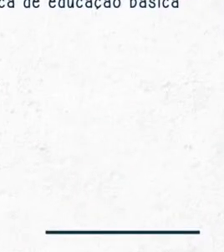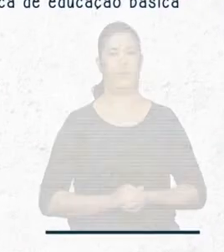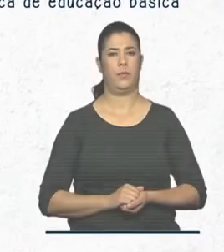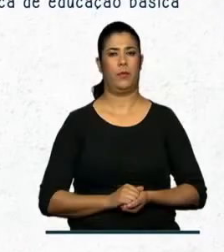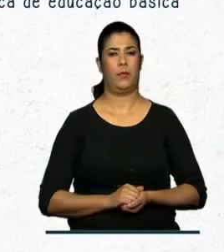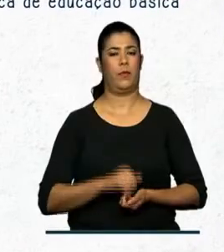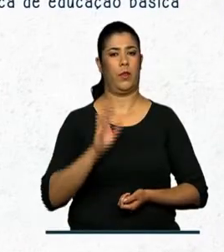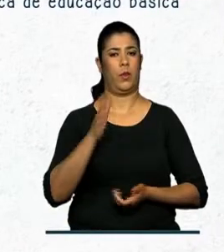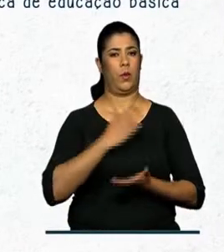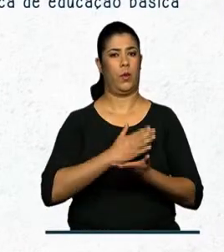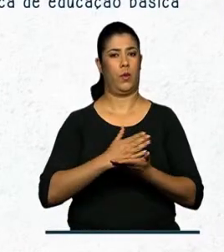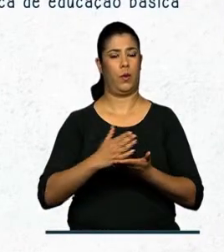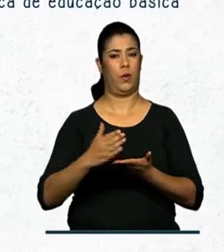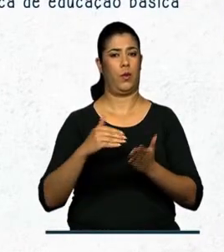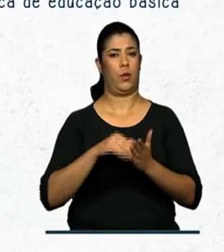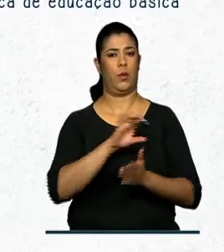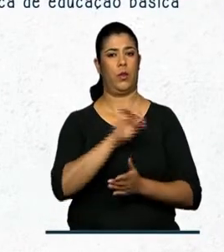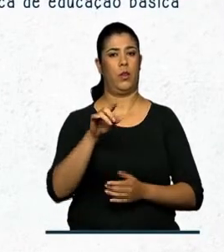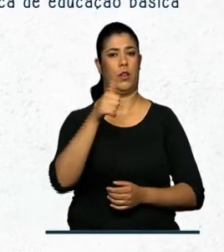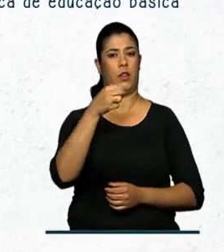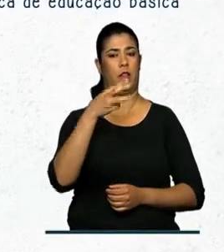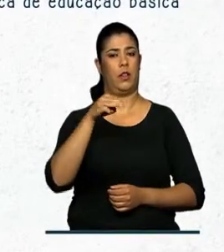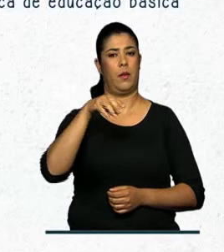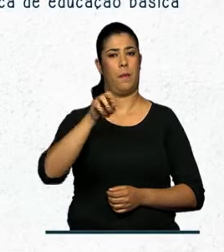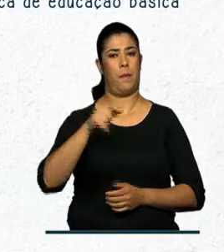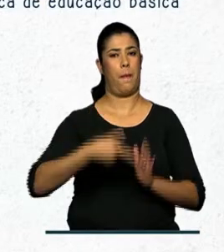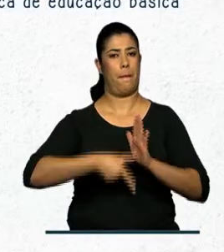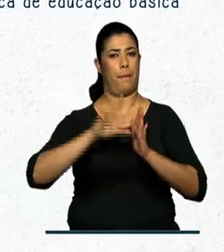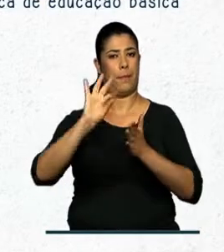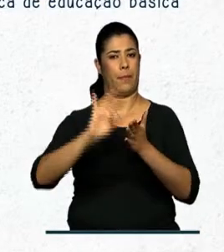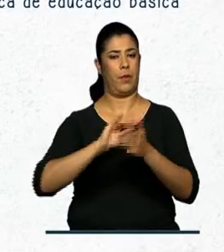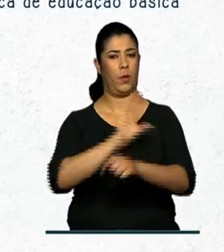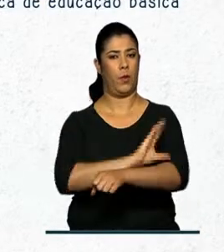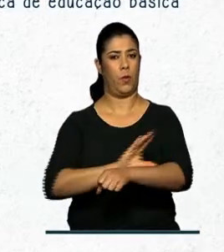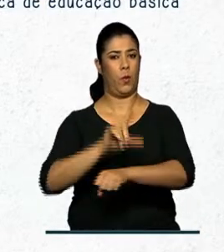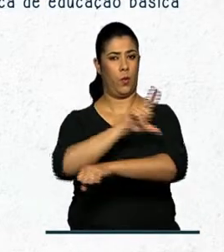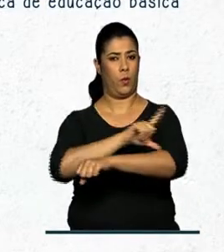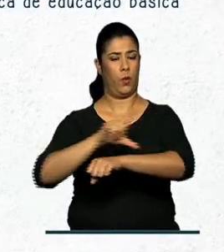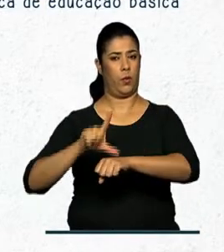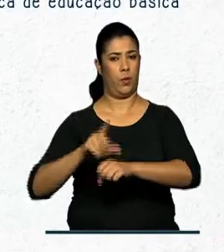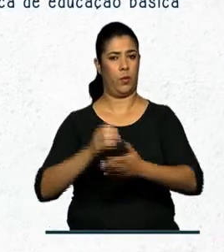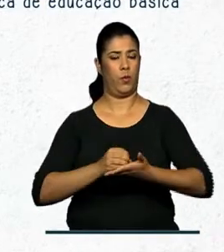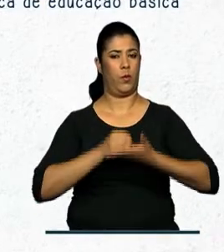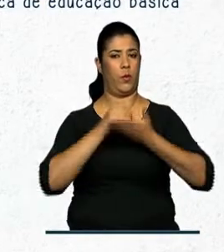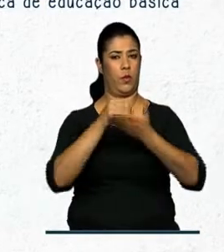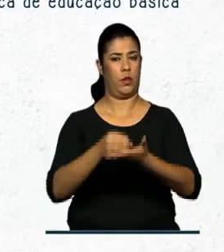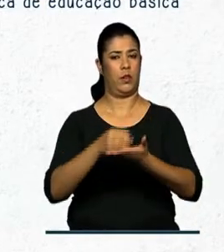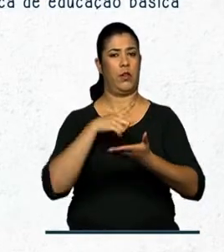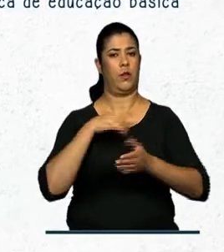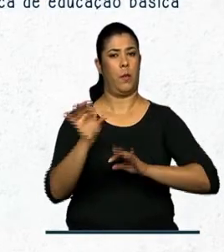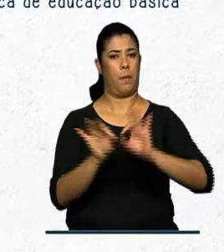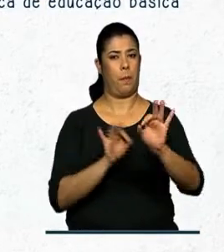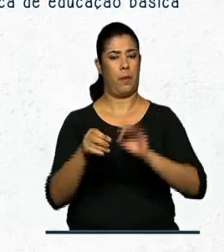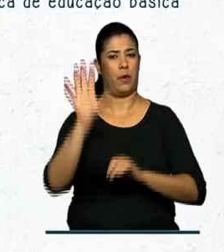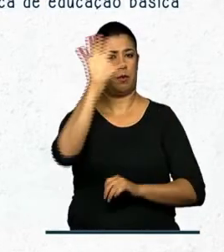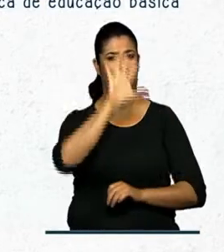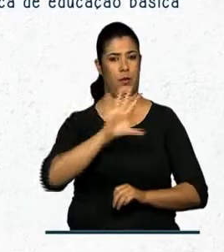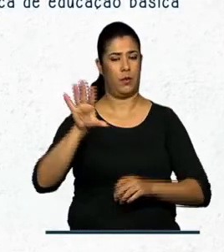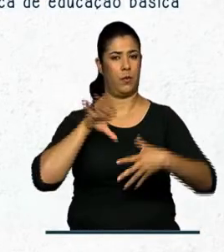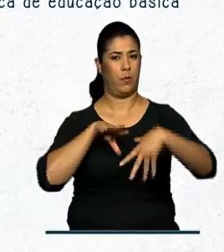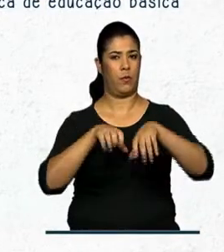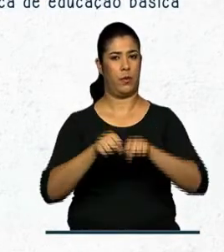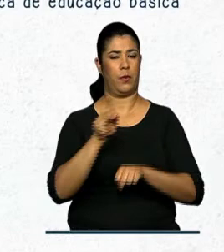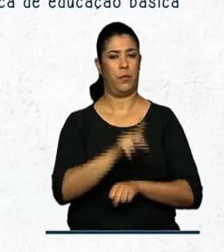Estão abertas até 13 de março as pré-inscrições em cursos de licenciatura ofertados no âmbito do Plano Nacional de Formação